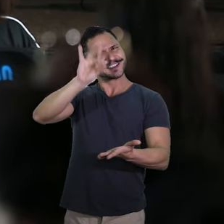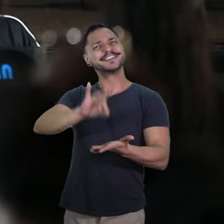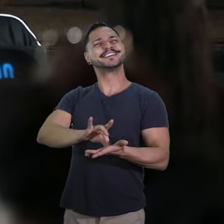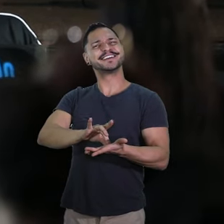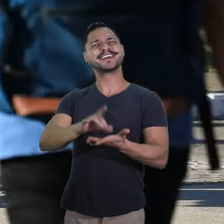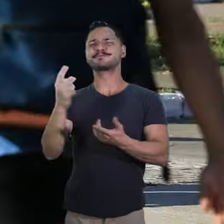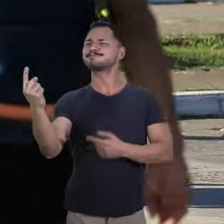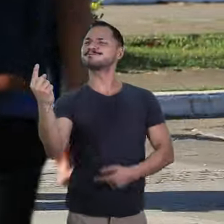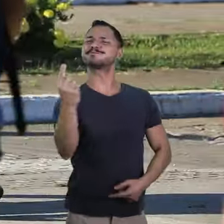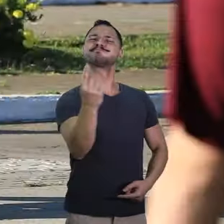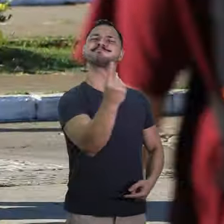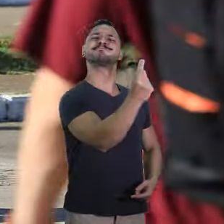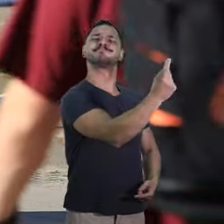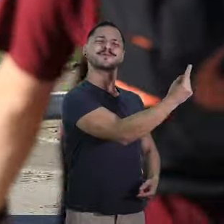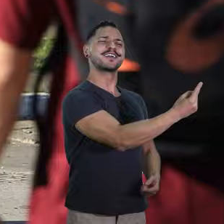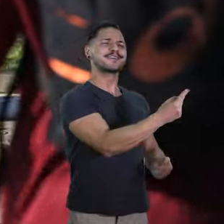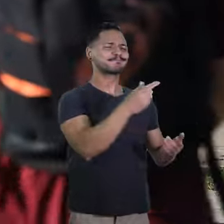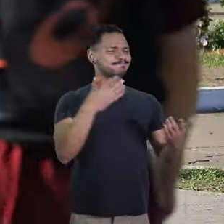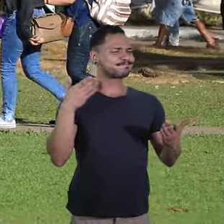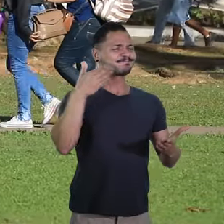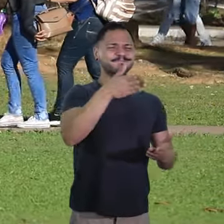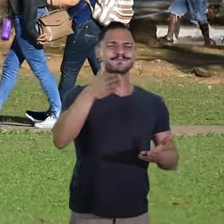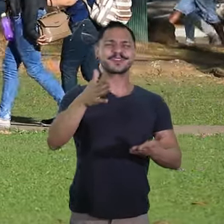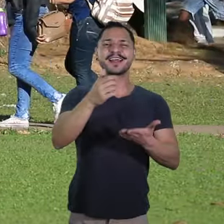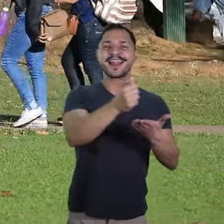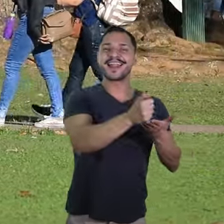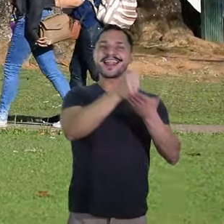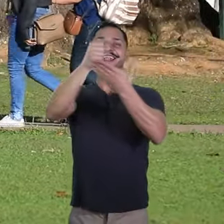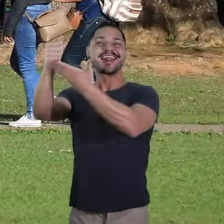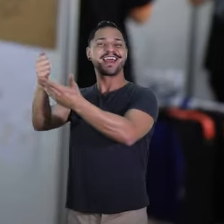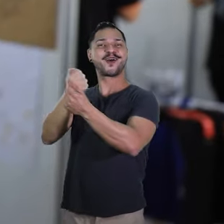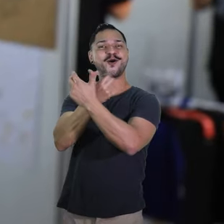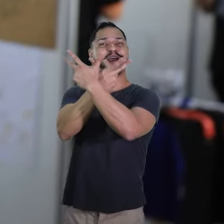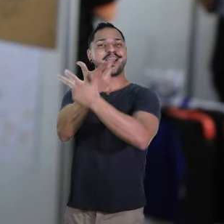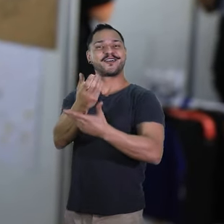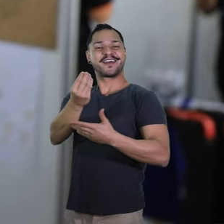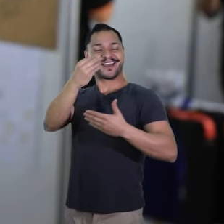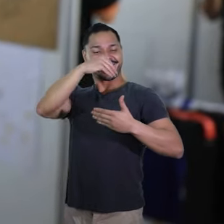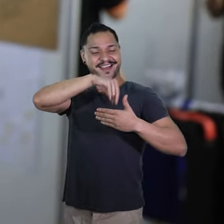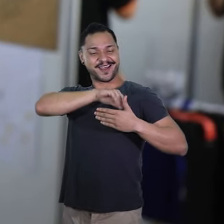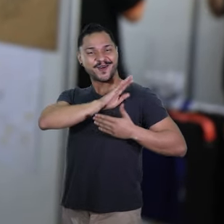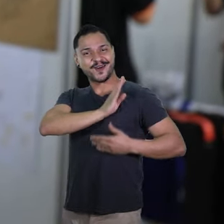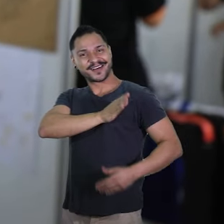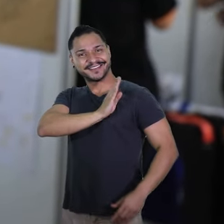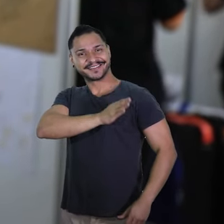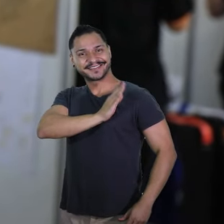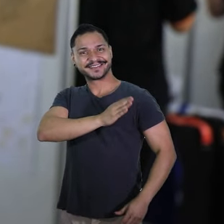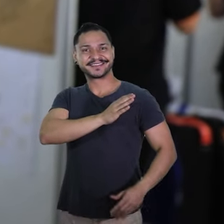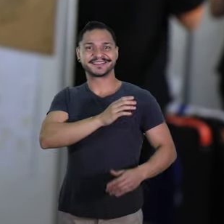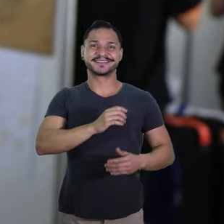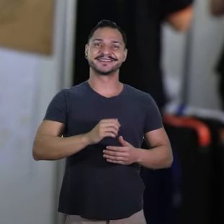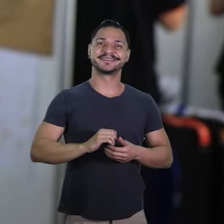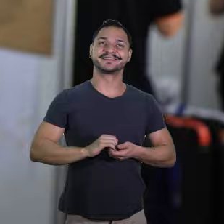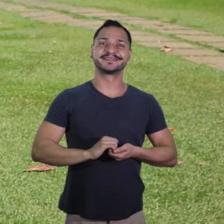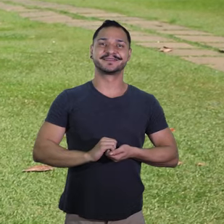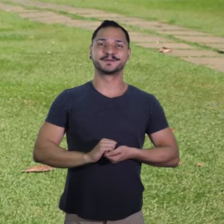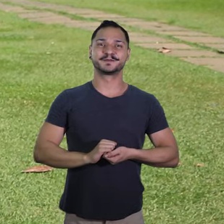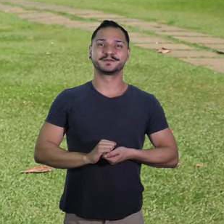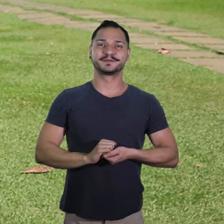da universidade. E eu tenho certeza que cada aluno que está passando por aqui vai levar consigo um pouquinho da UFV no